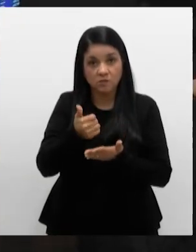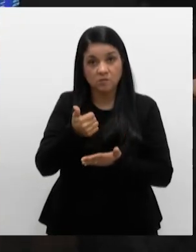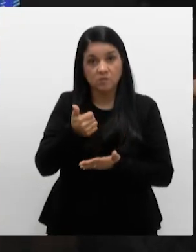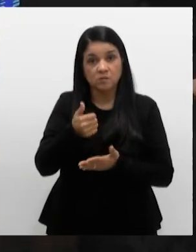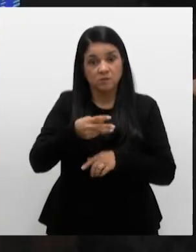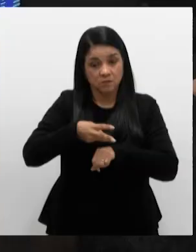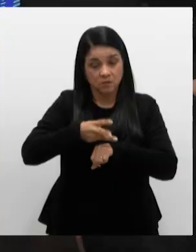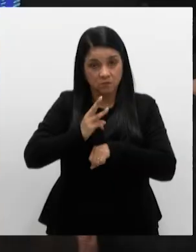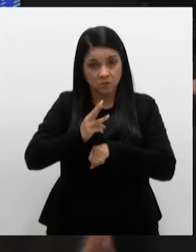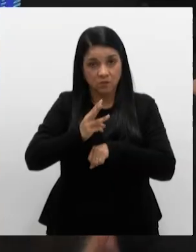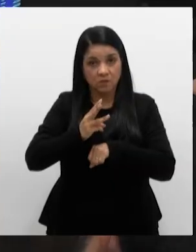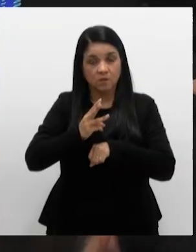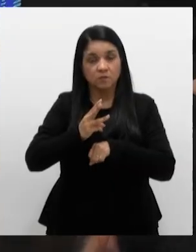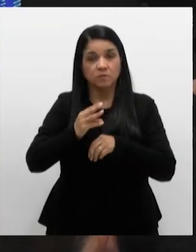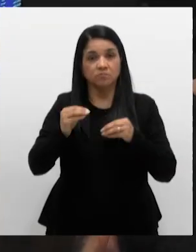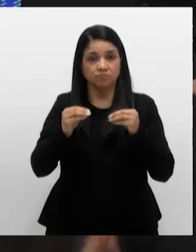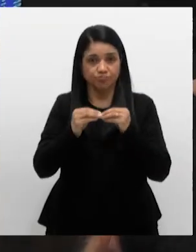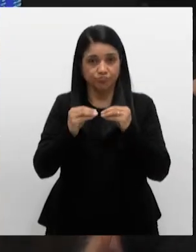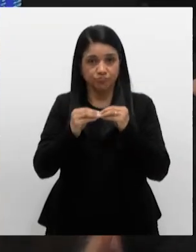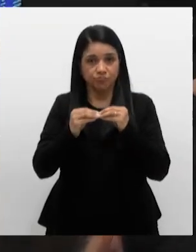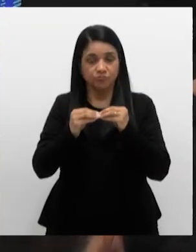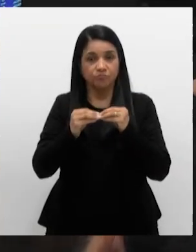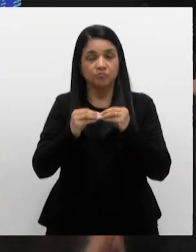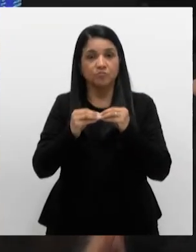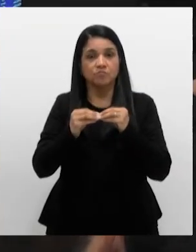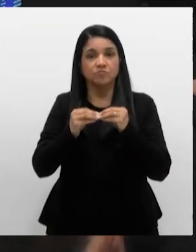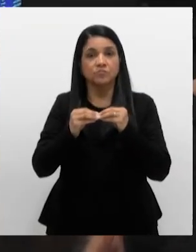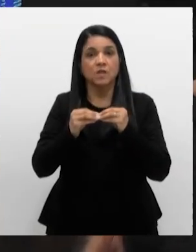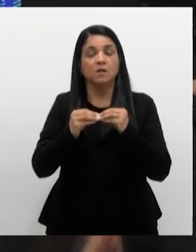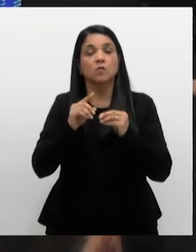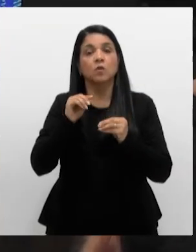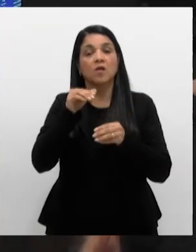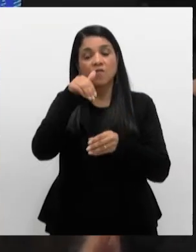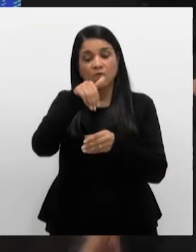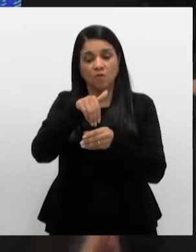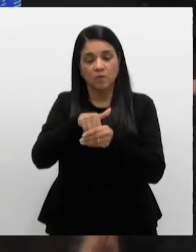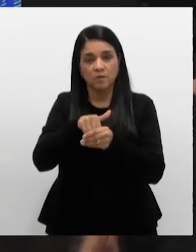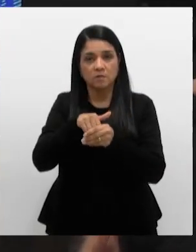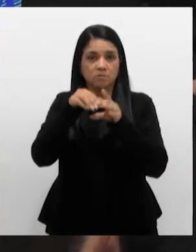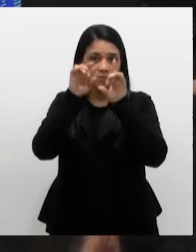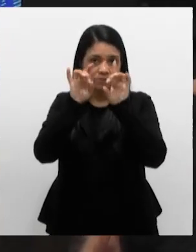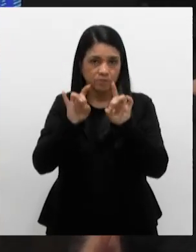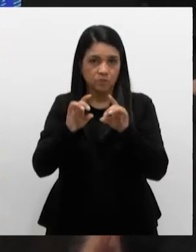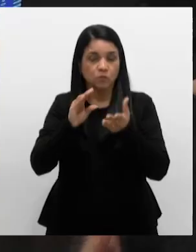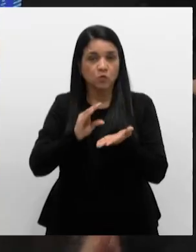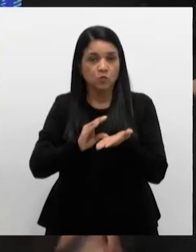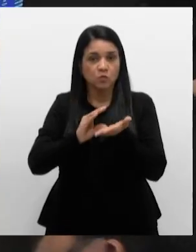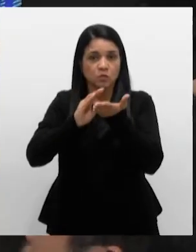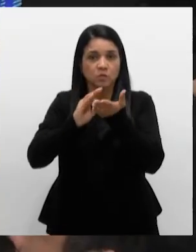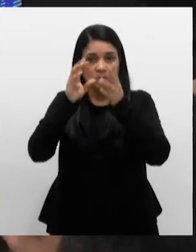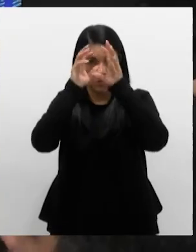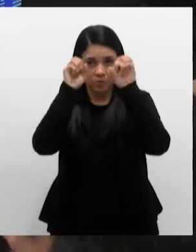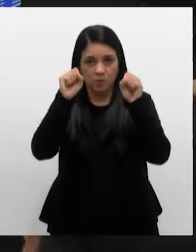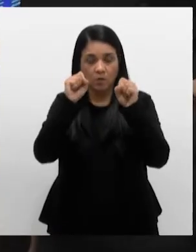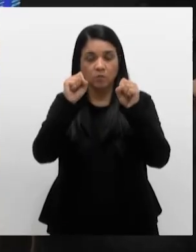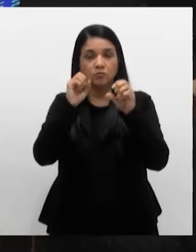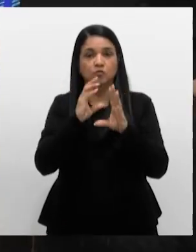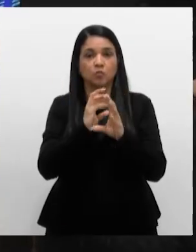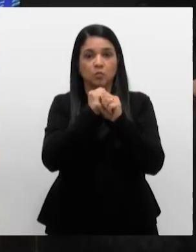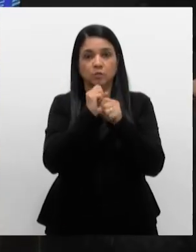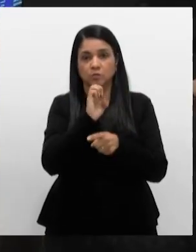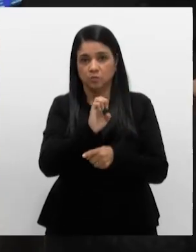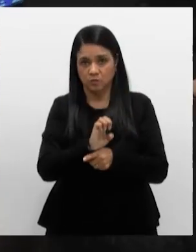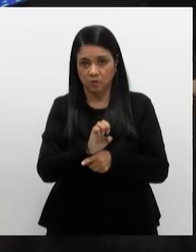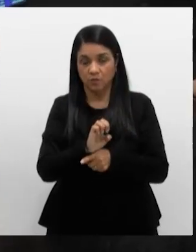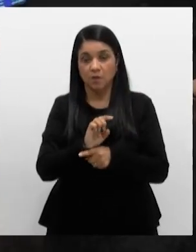com uma extraordinária para unicamente tratar da votação para o conselheiro do Tribunal de Contas do Estado. Em seguida vamos